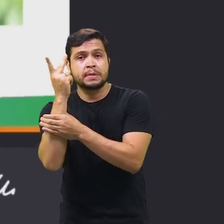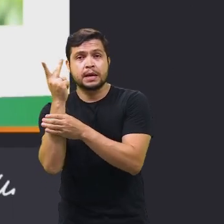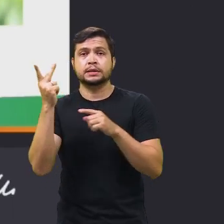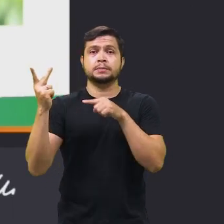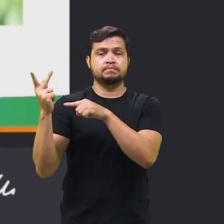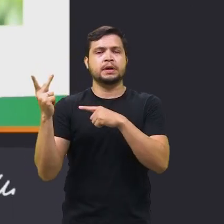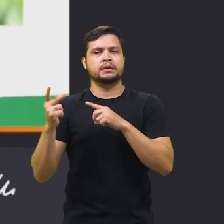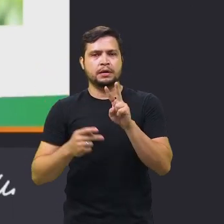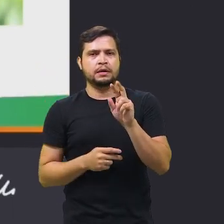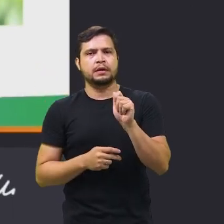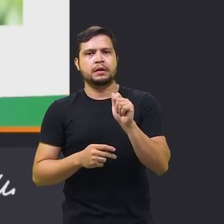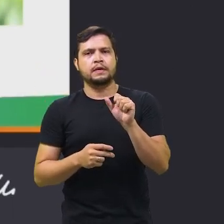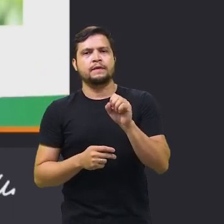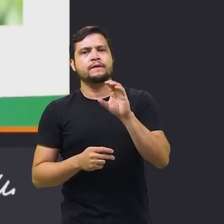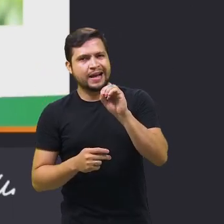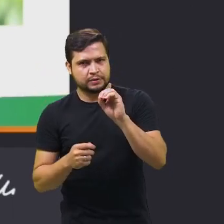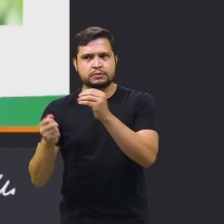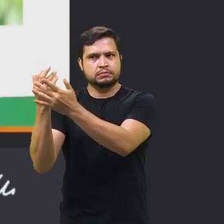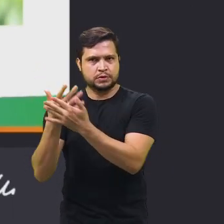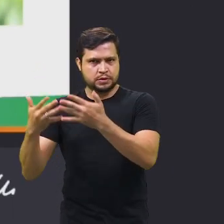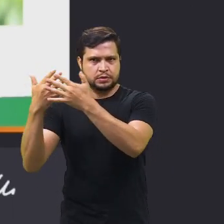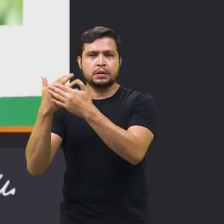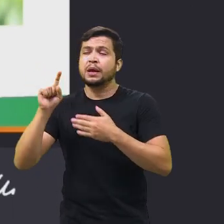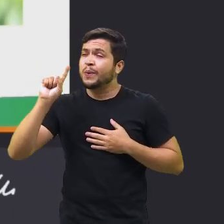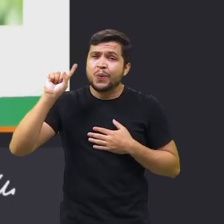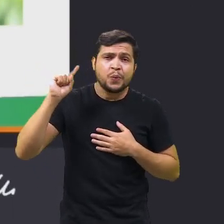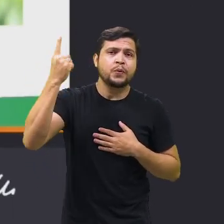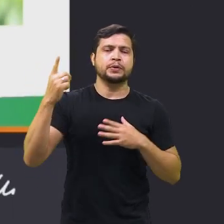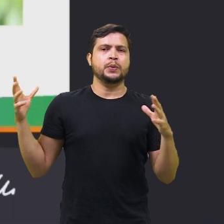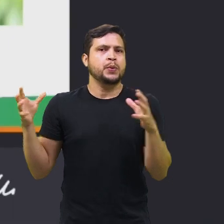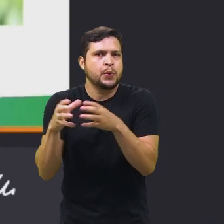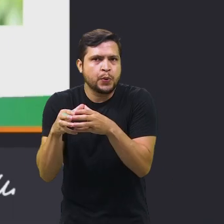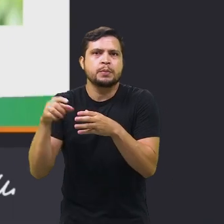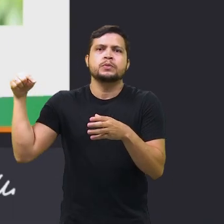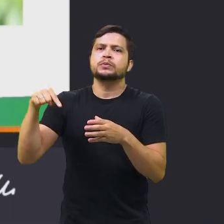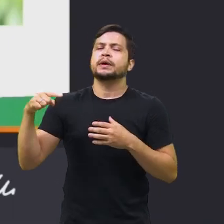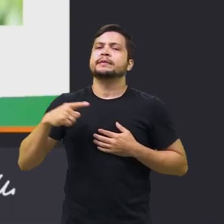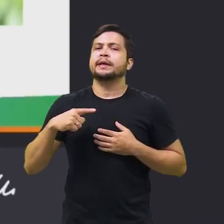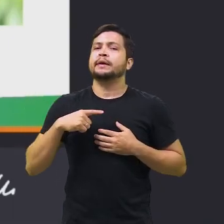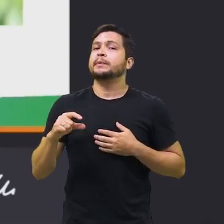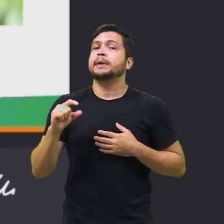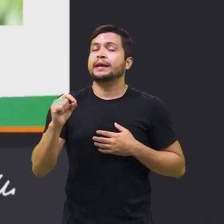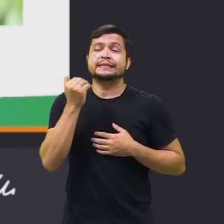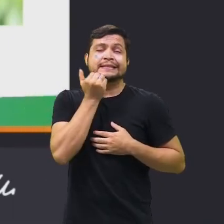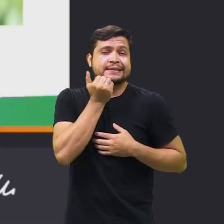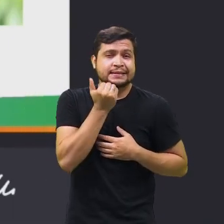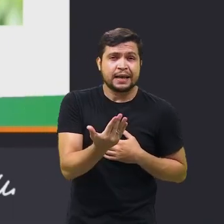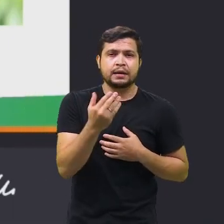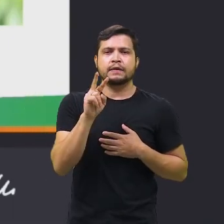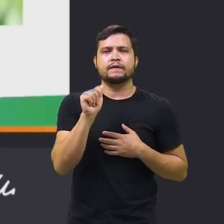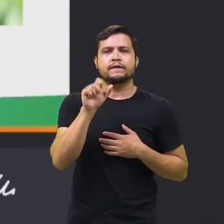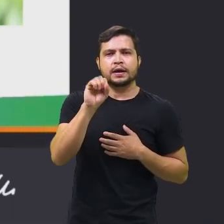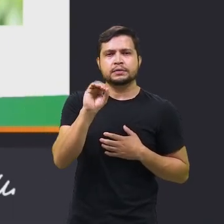né? Lembrando de novo, batendo nessa tecla, o único grupo vegetal que tem plantas avasculares, ou seja,